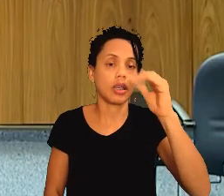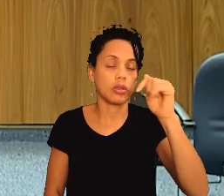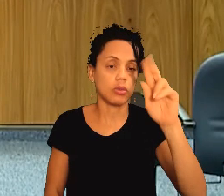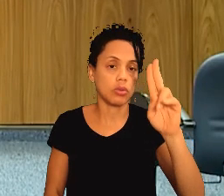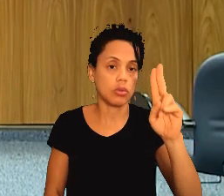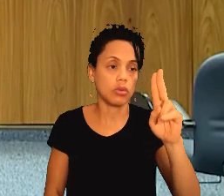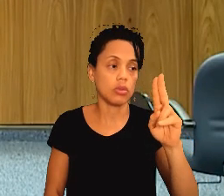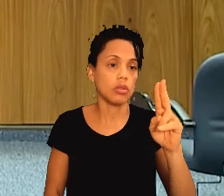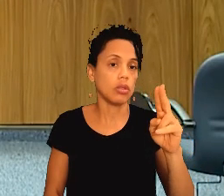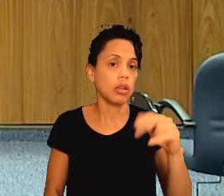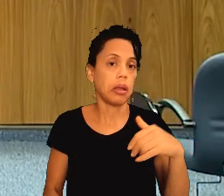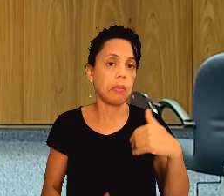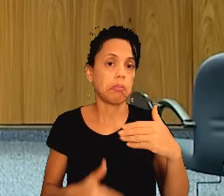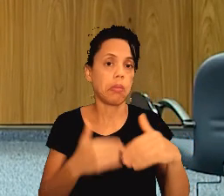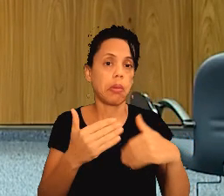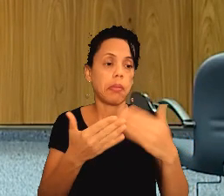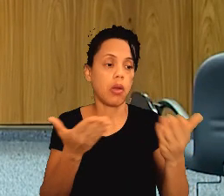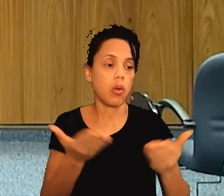ficando igual.